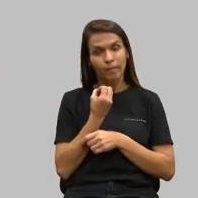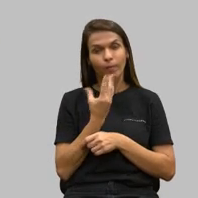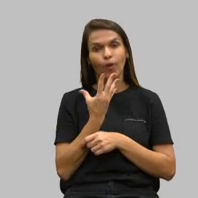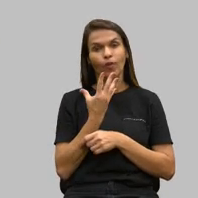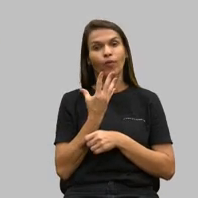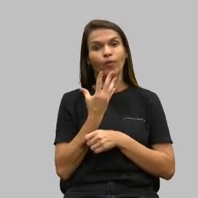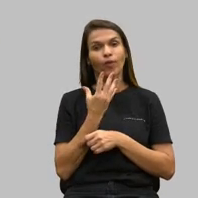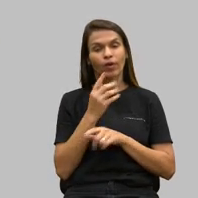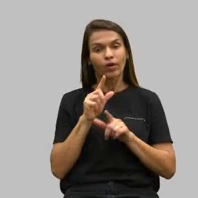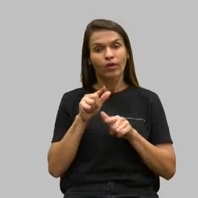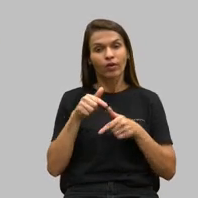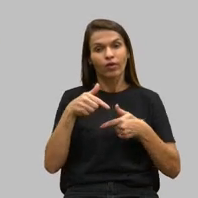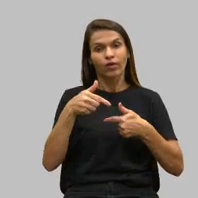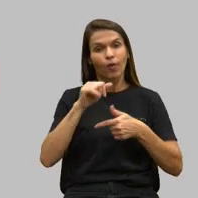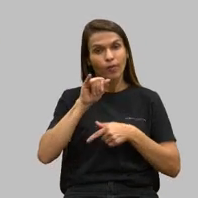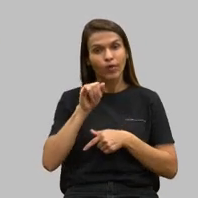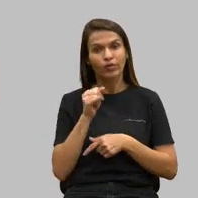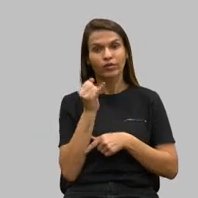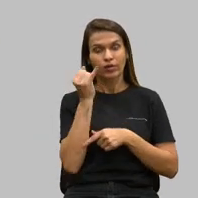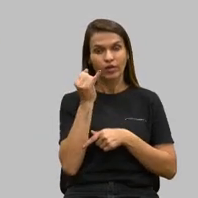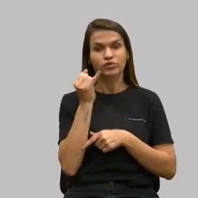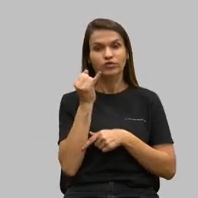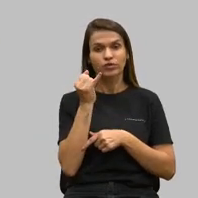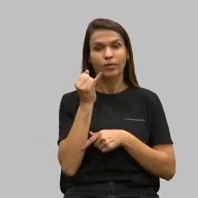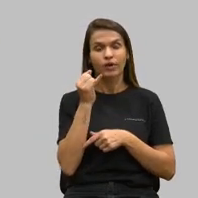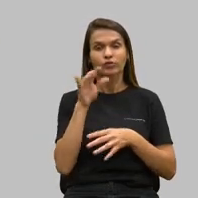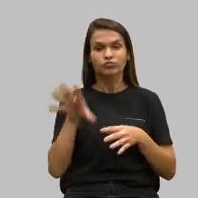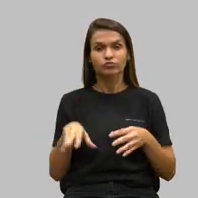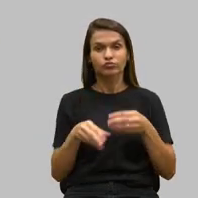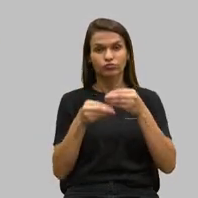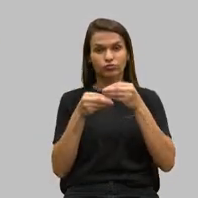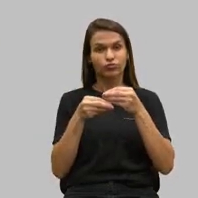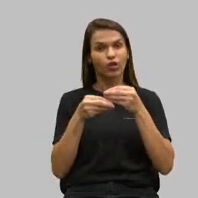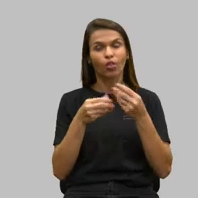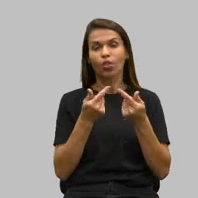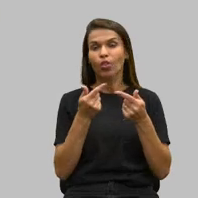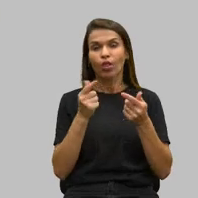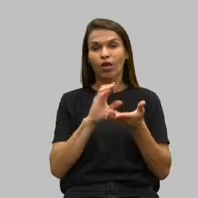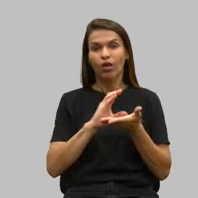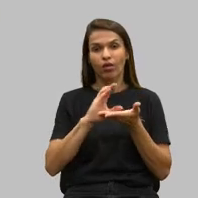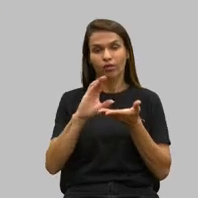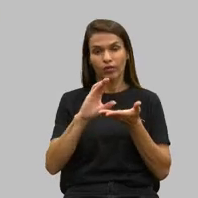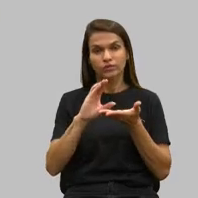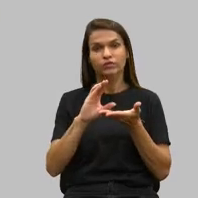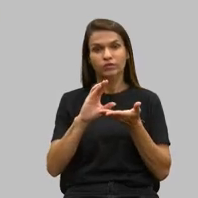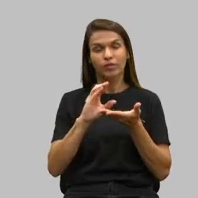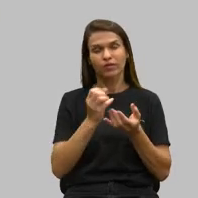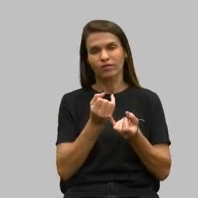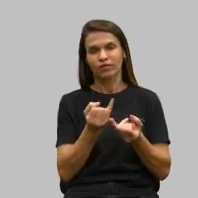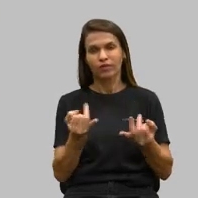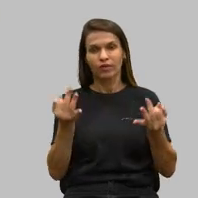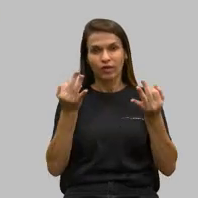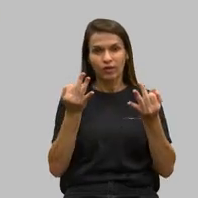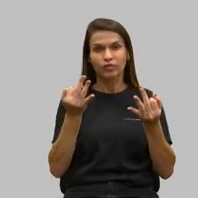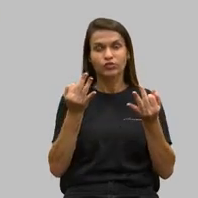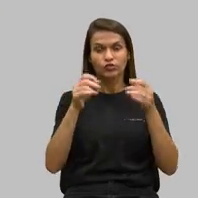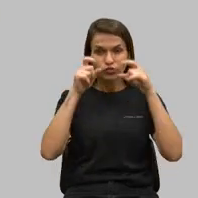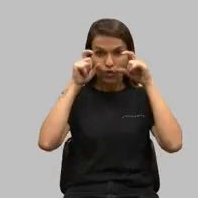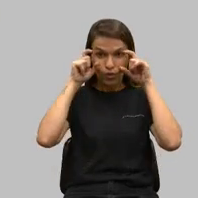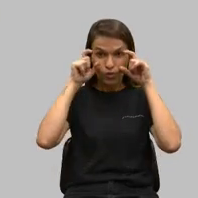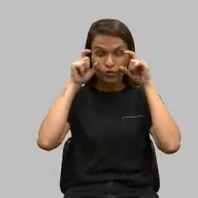ação para colocar as emendas, porque a gente não tem recurso suficiente para tantos óculos